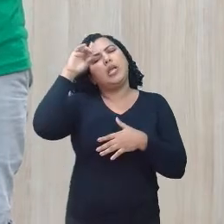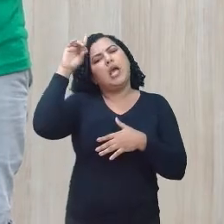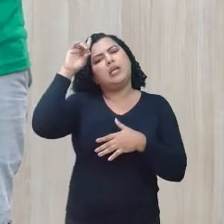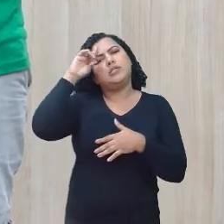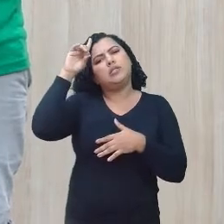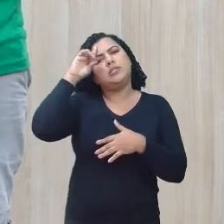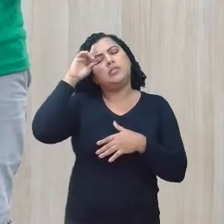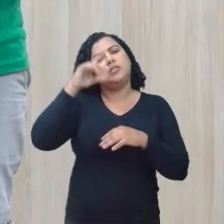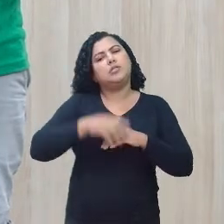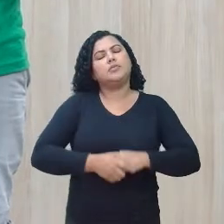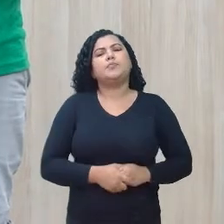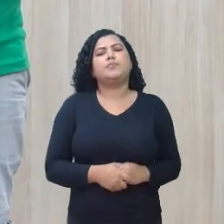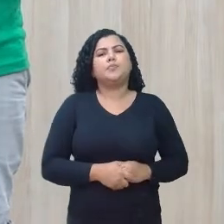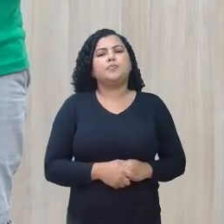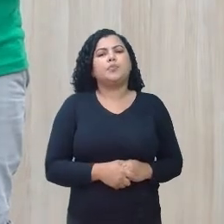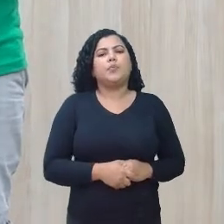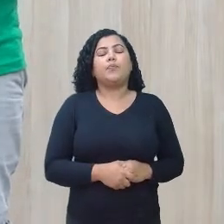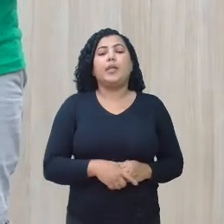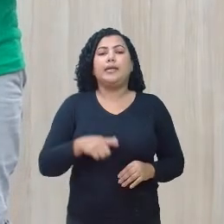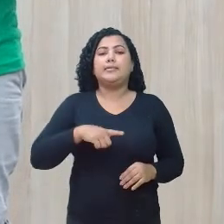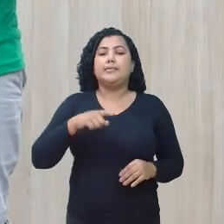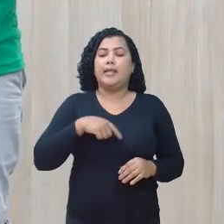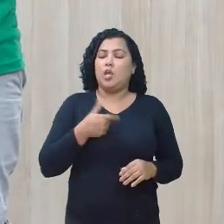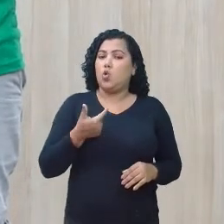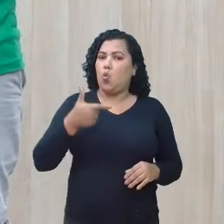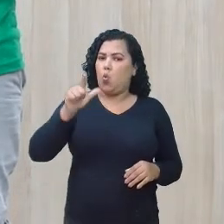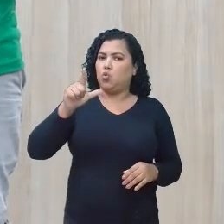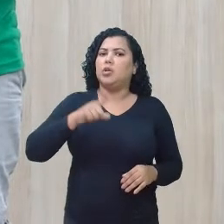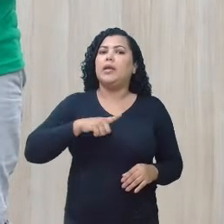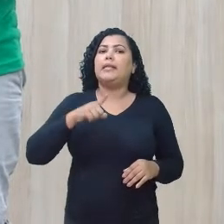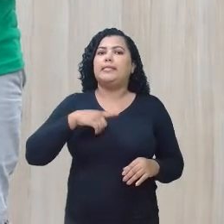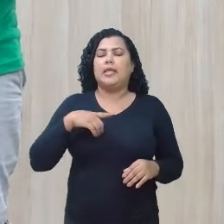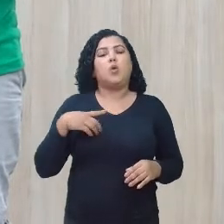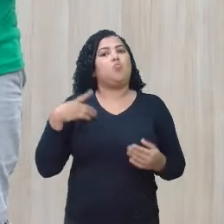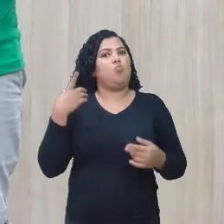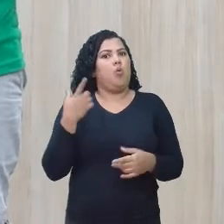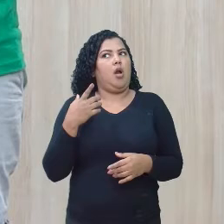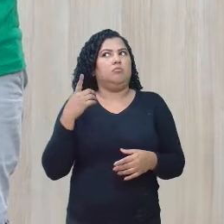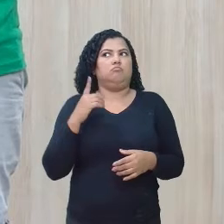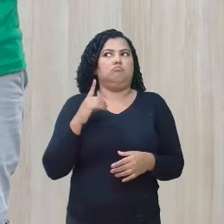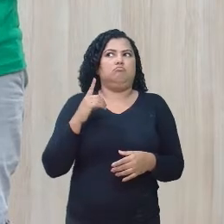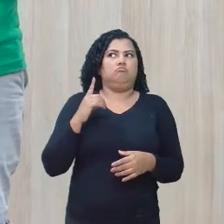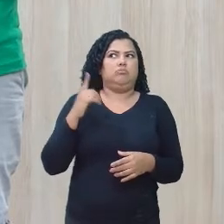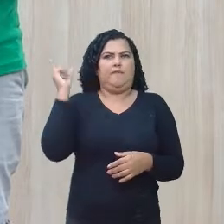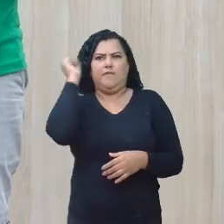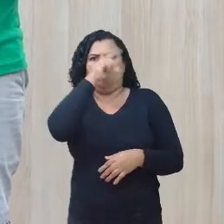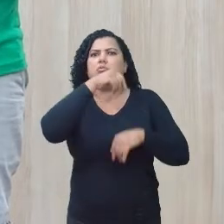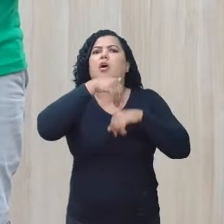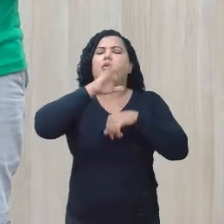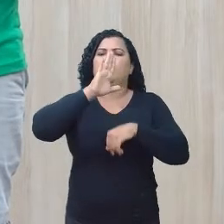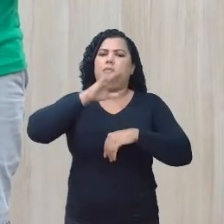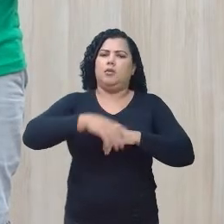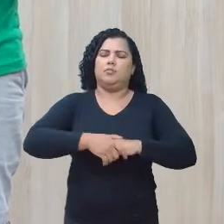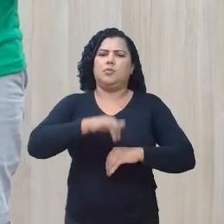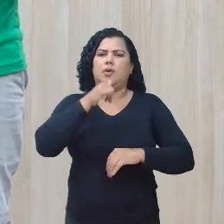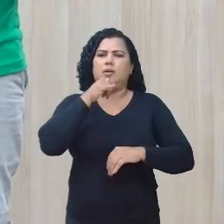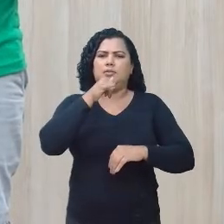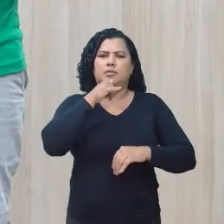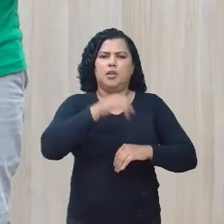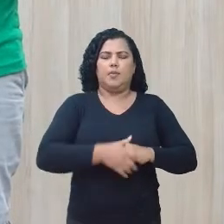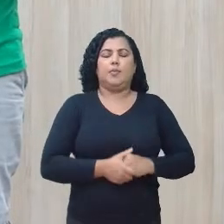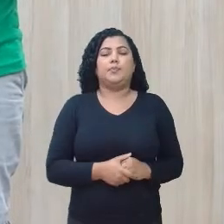maneira mais simples. Existem outros que têm um grau de dificuldade maior. Quando eu digo grau de dificuldade, é apenas porque